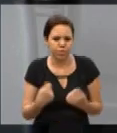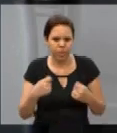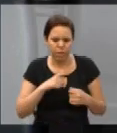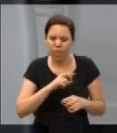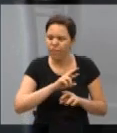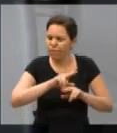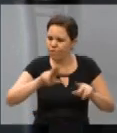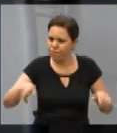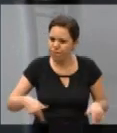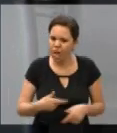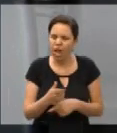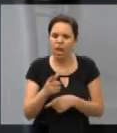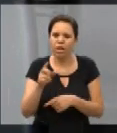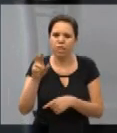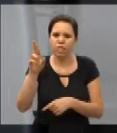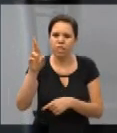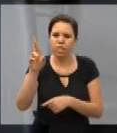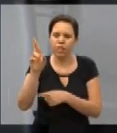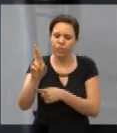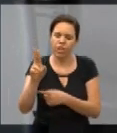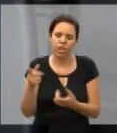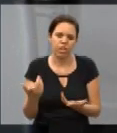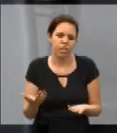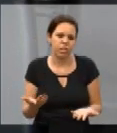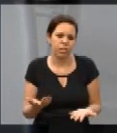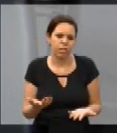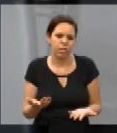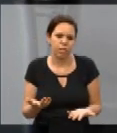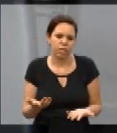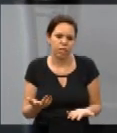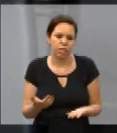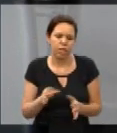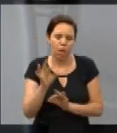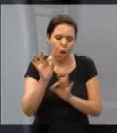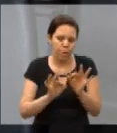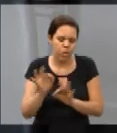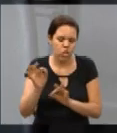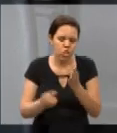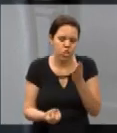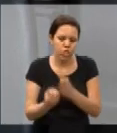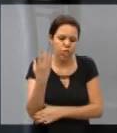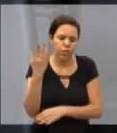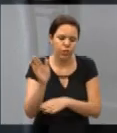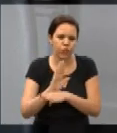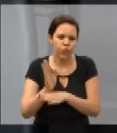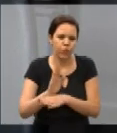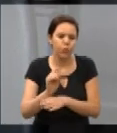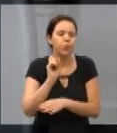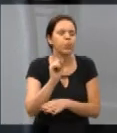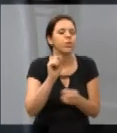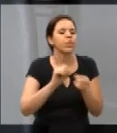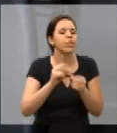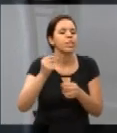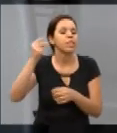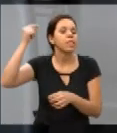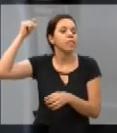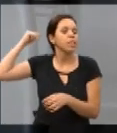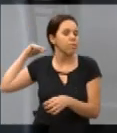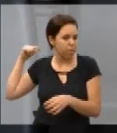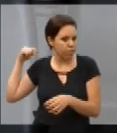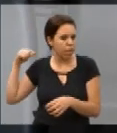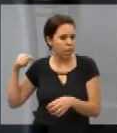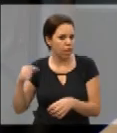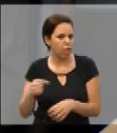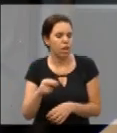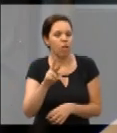muitas referências, né? E, em cima disso, ele está produzindo um filme e que quem fez isso há muitos anos atrás